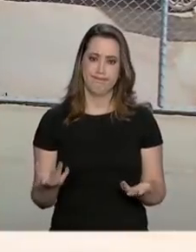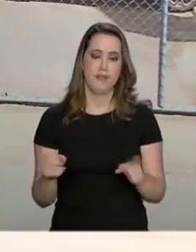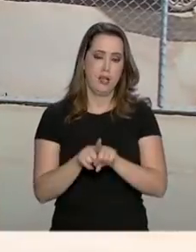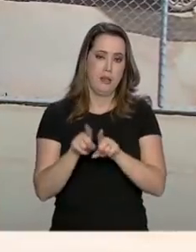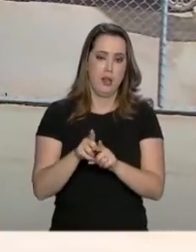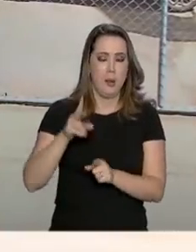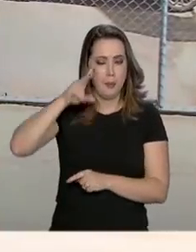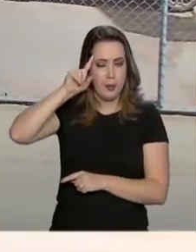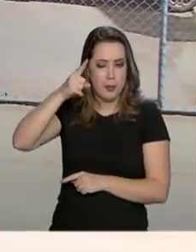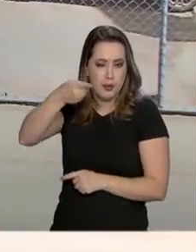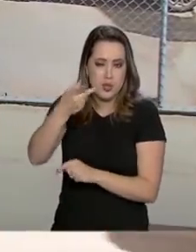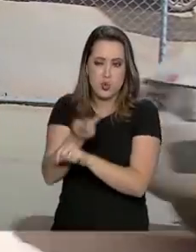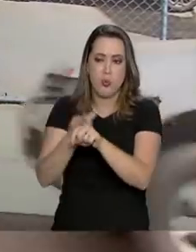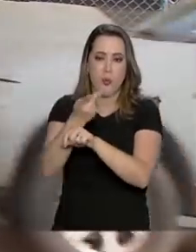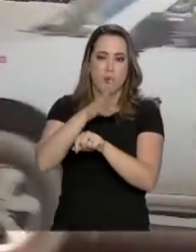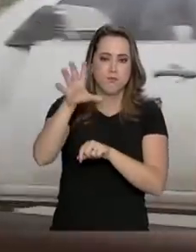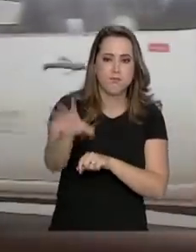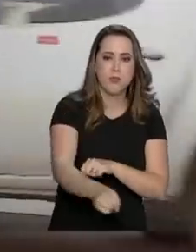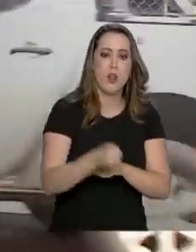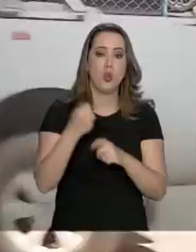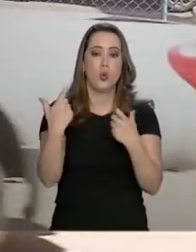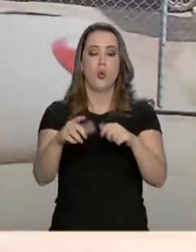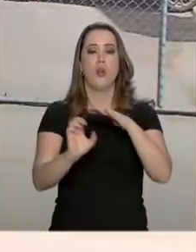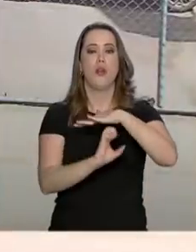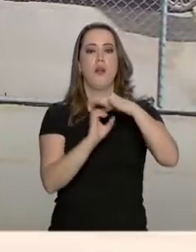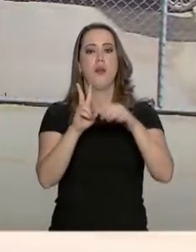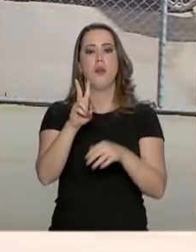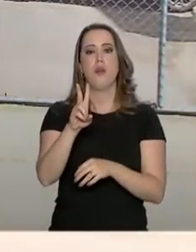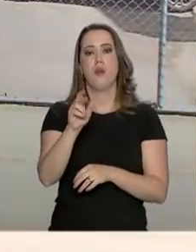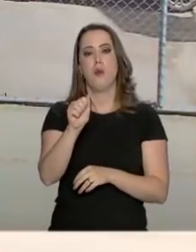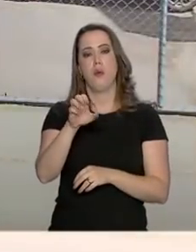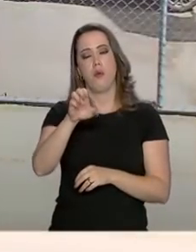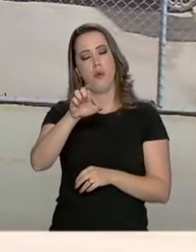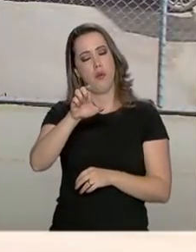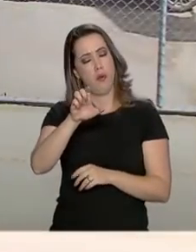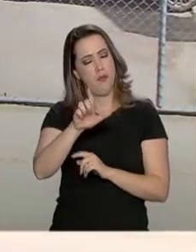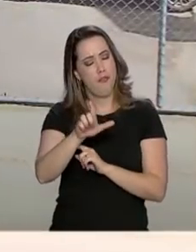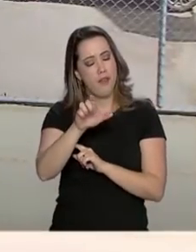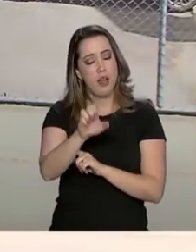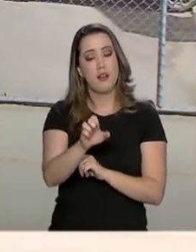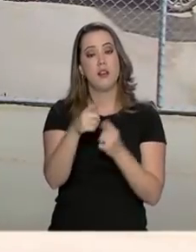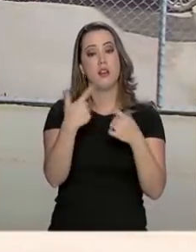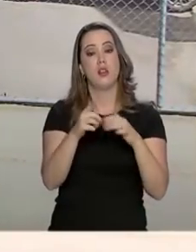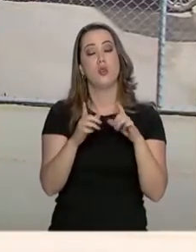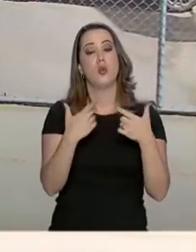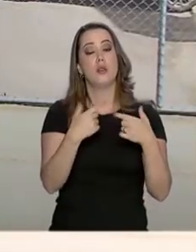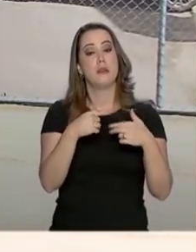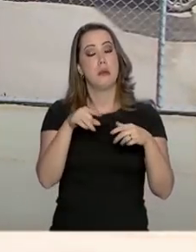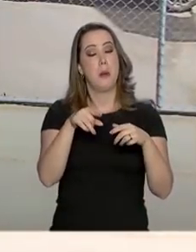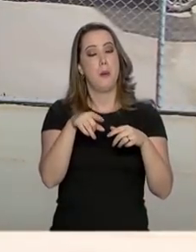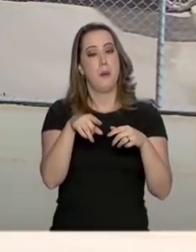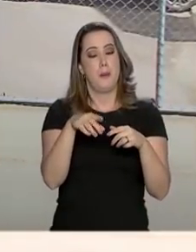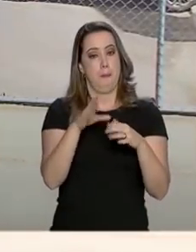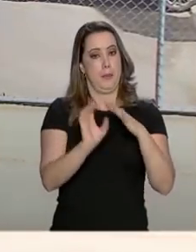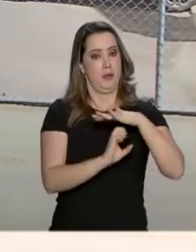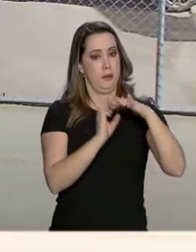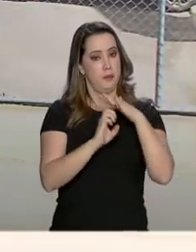mandados de busca e apreensão na sede da Vale, em Nova Lima, no escritório de uma empresa que prestou